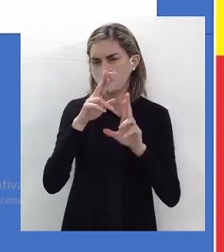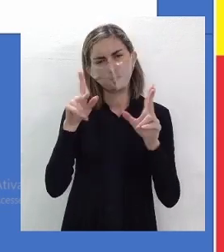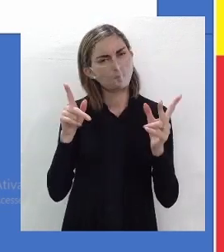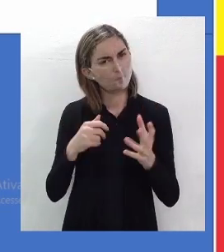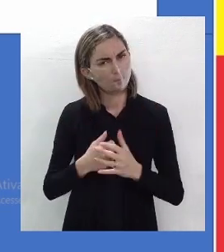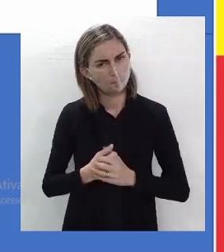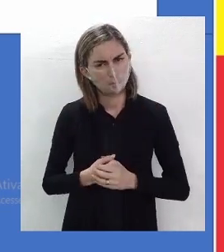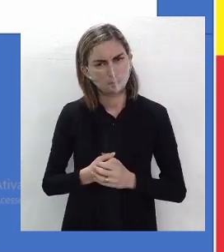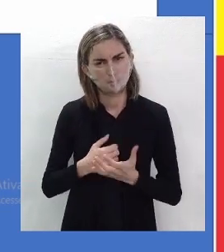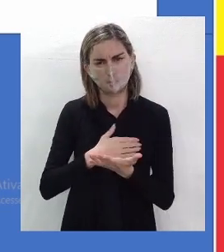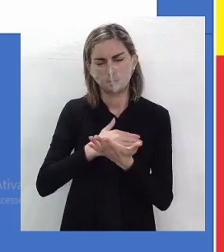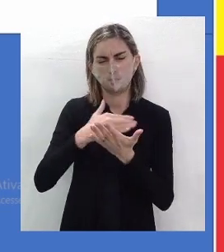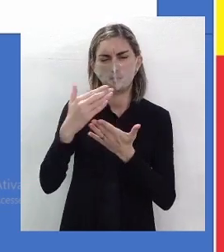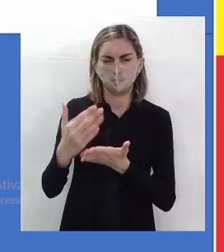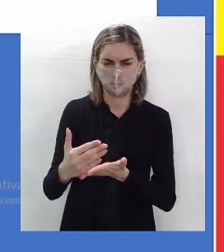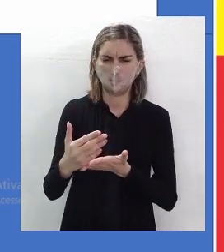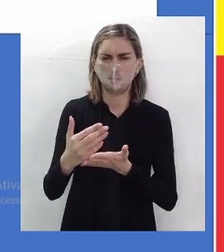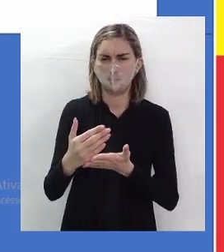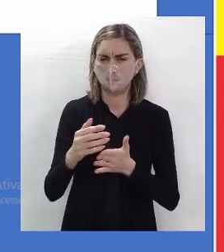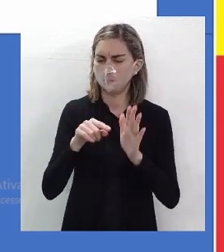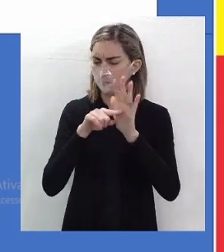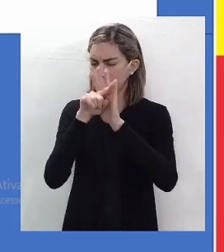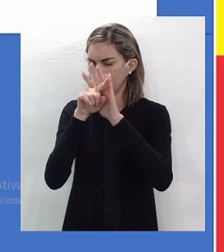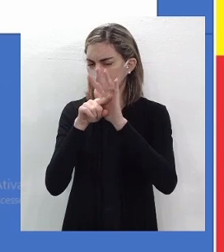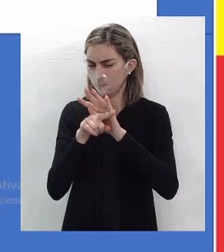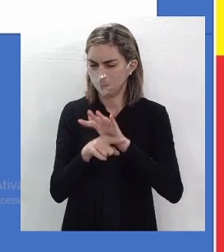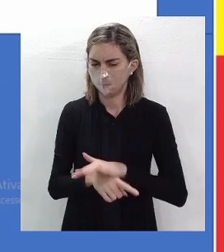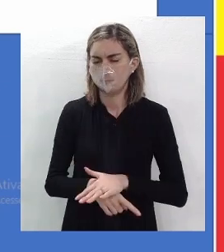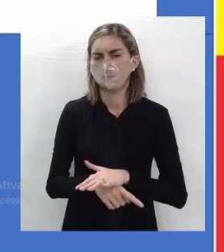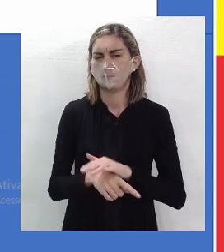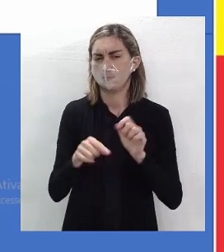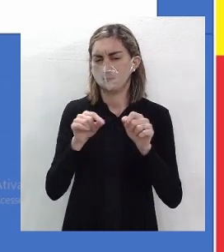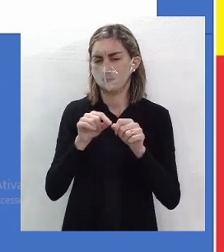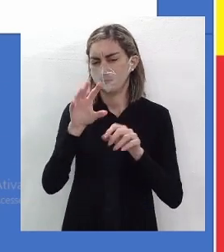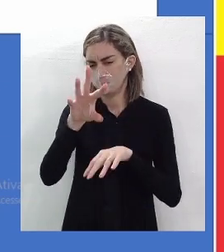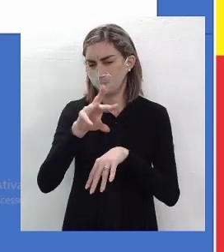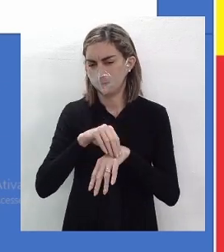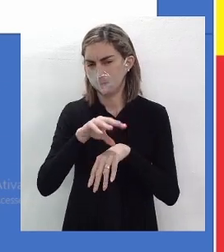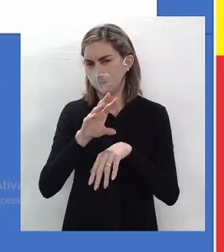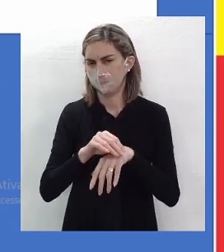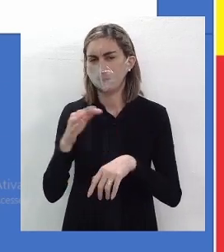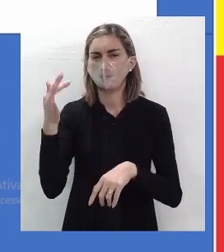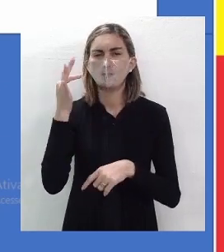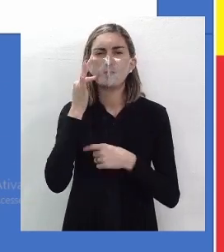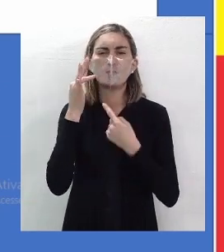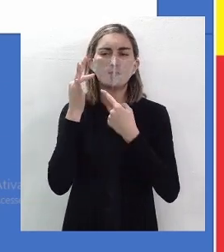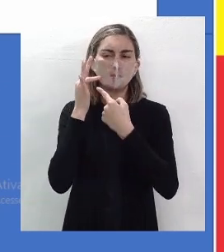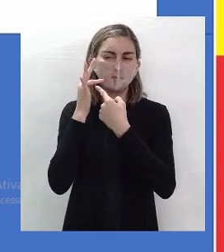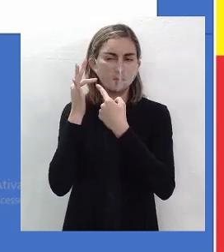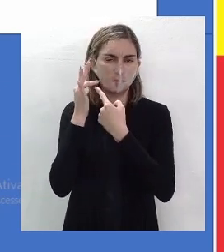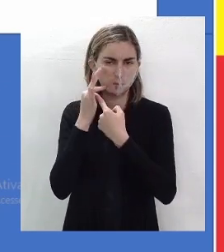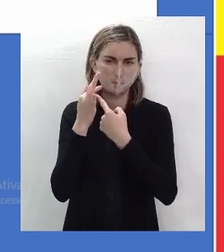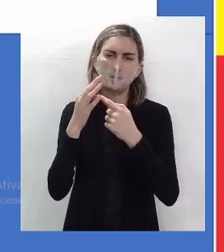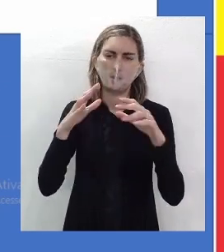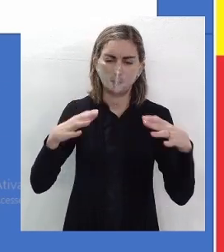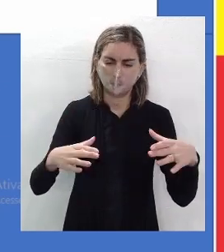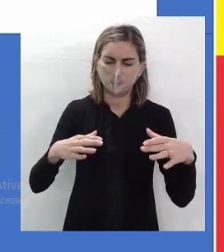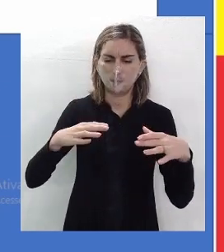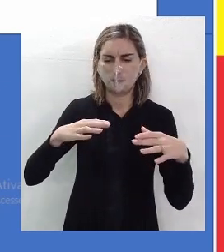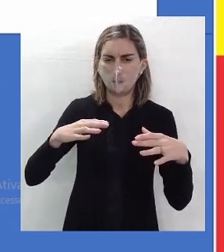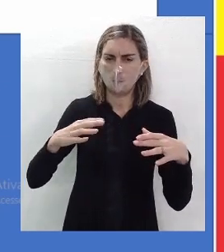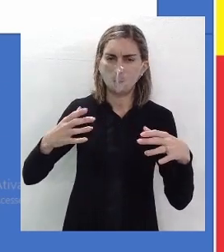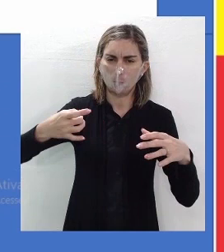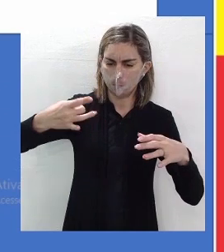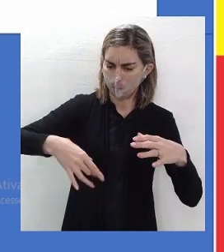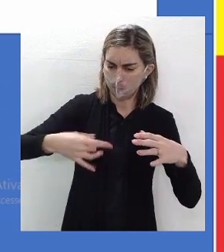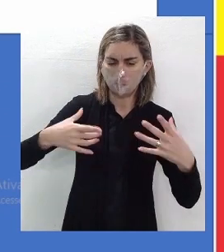começar por analisar, não é, que ele pegou uma fruta, não é, que é a melancia,